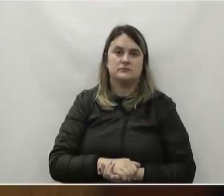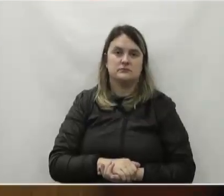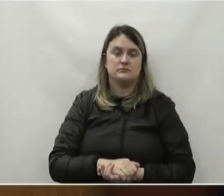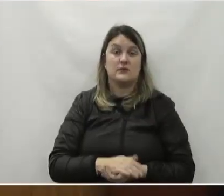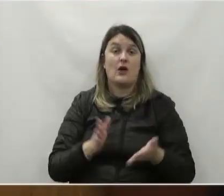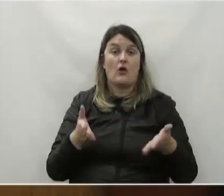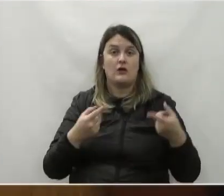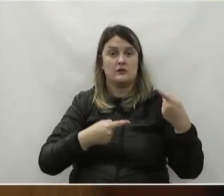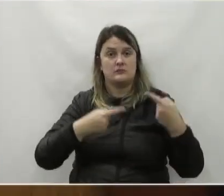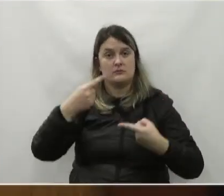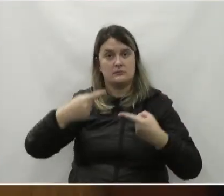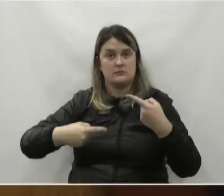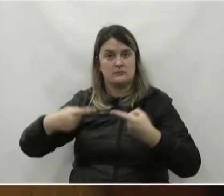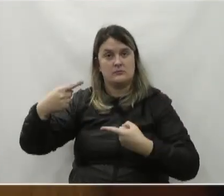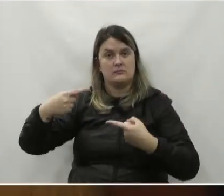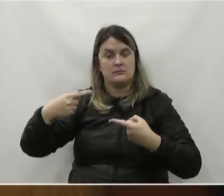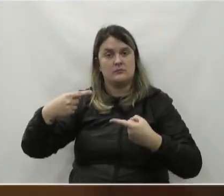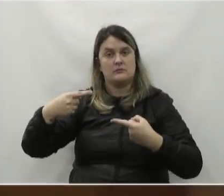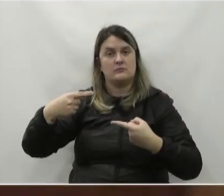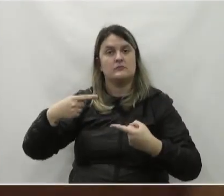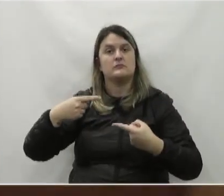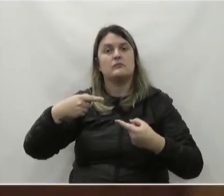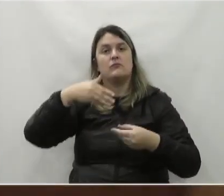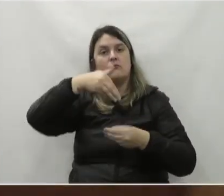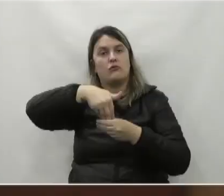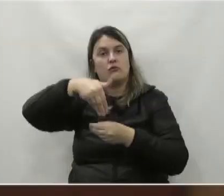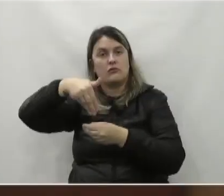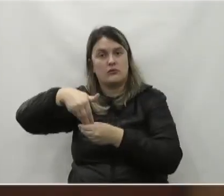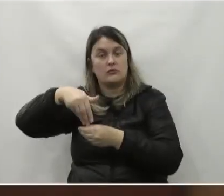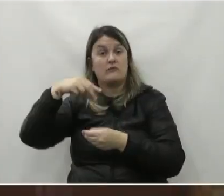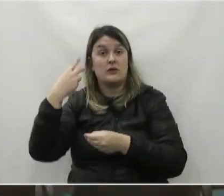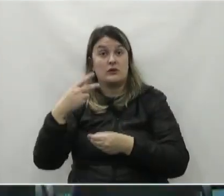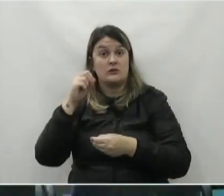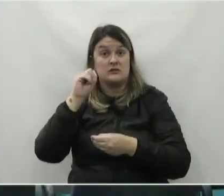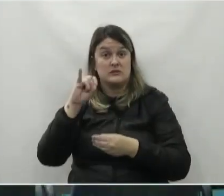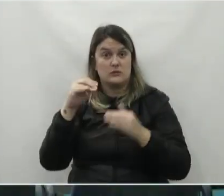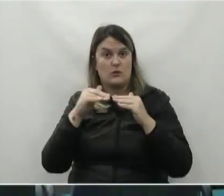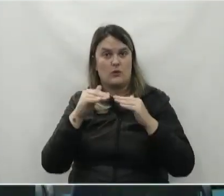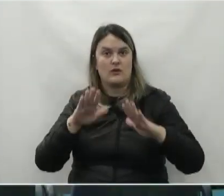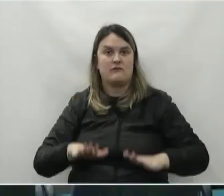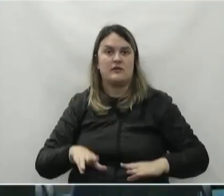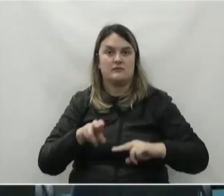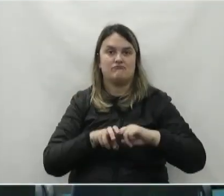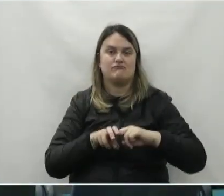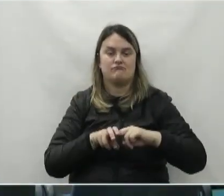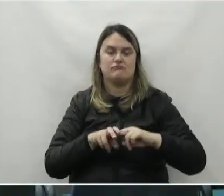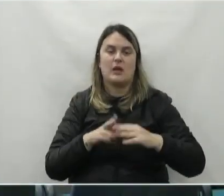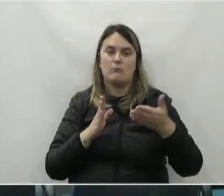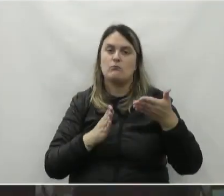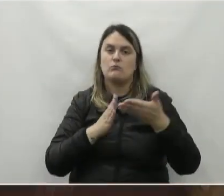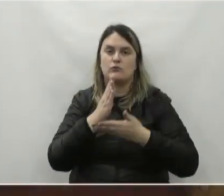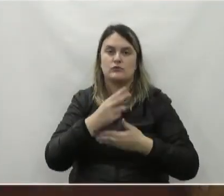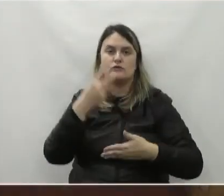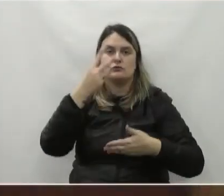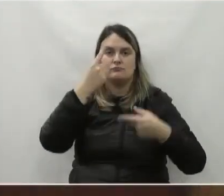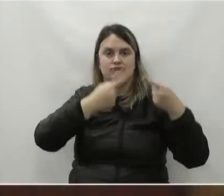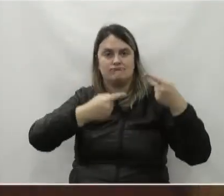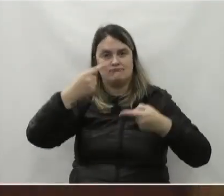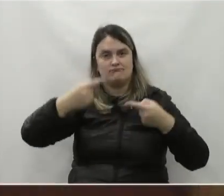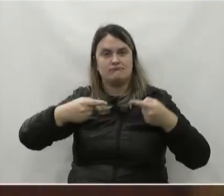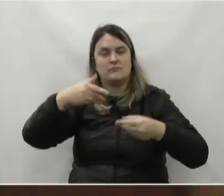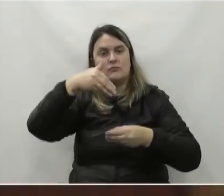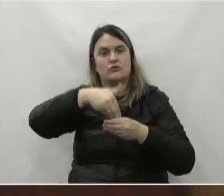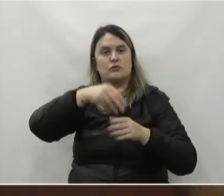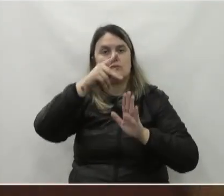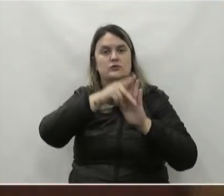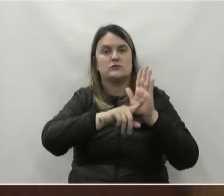Em discussão? Em votação, senhores vereadores que aprovam, permaneçam como estão. Aprovado em segunda discussão e votação